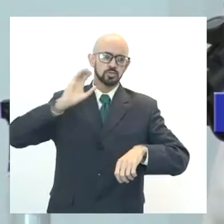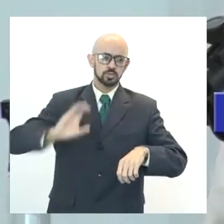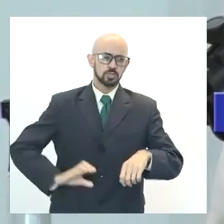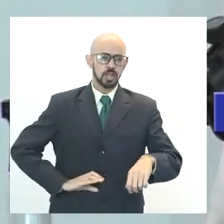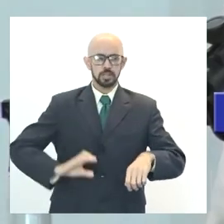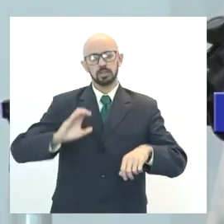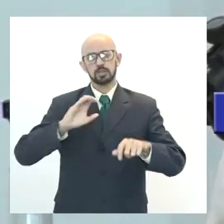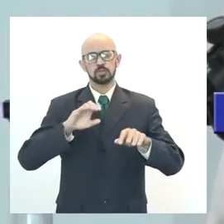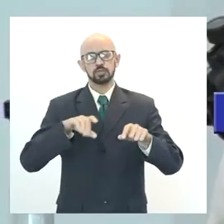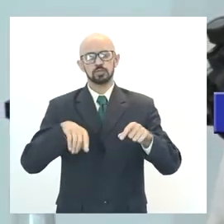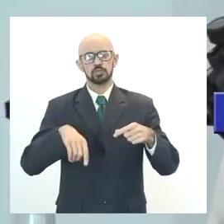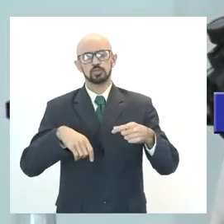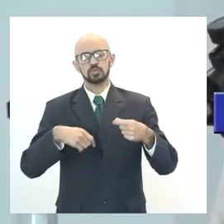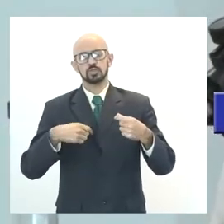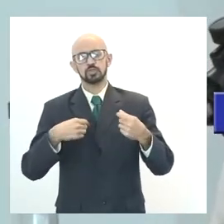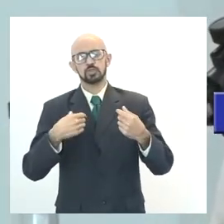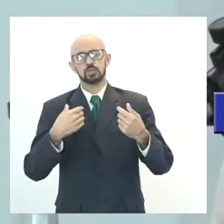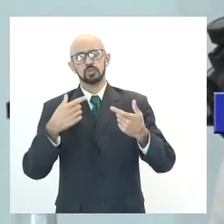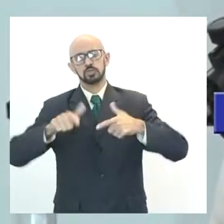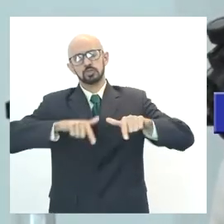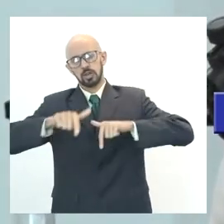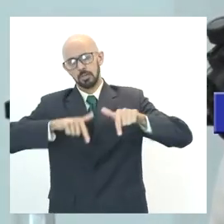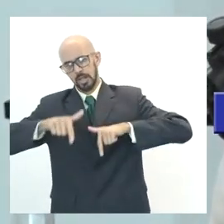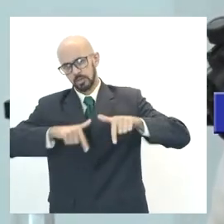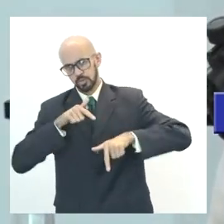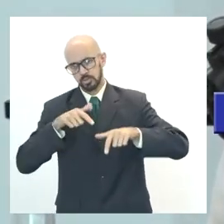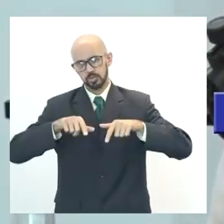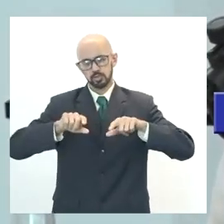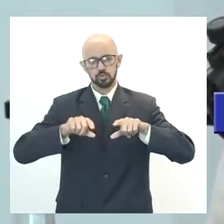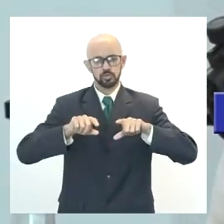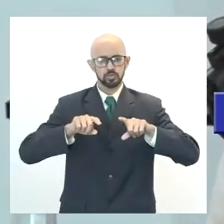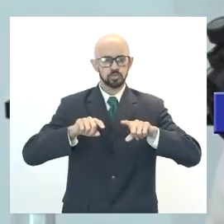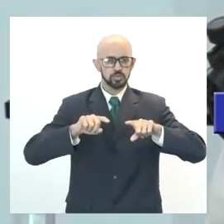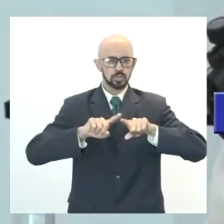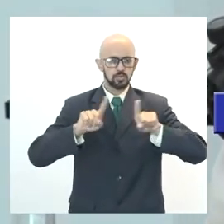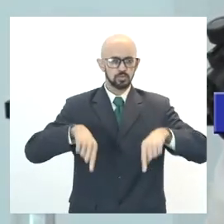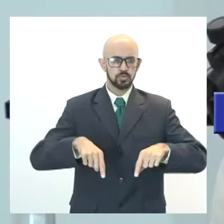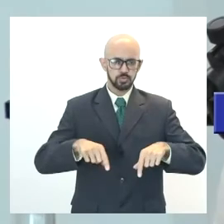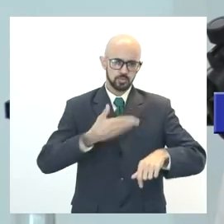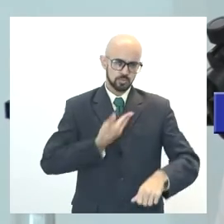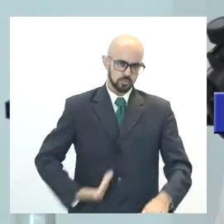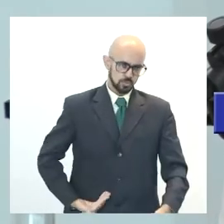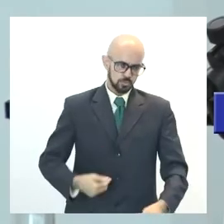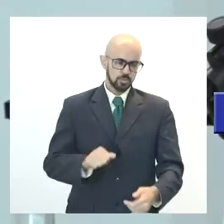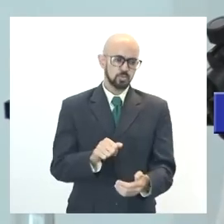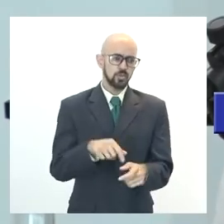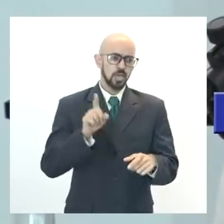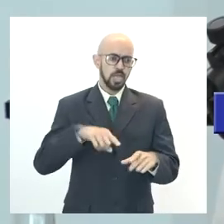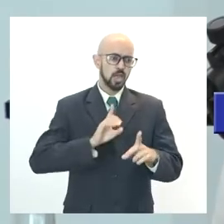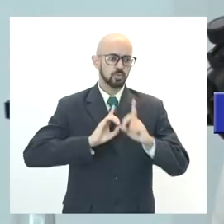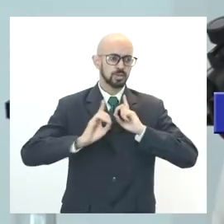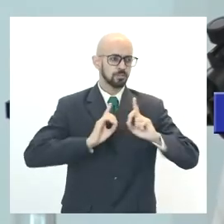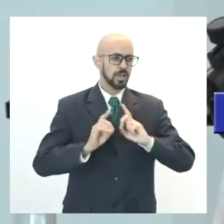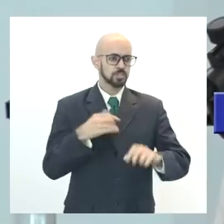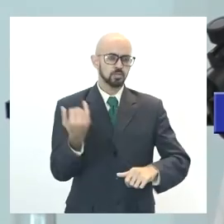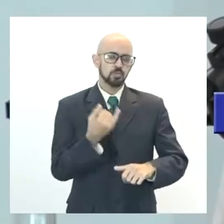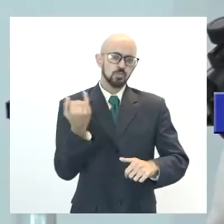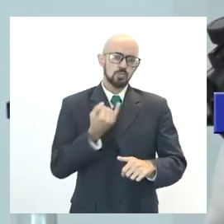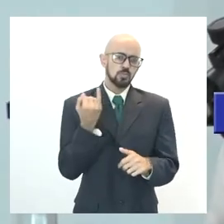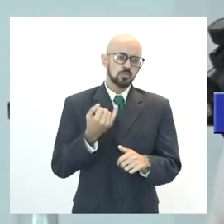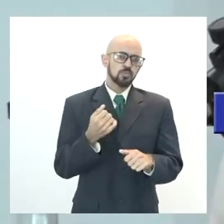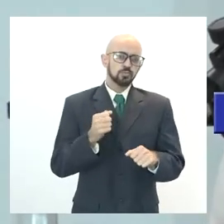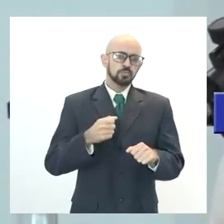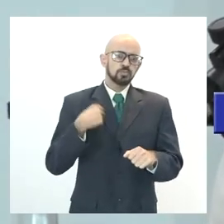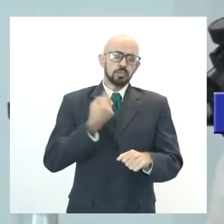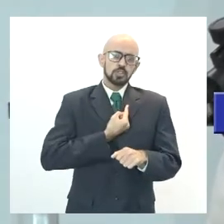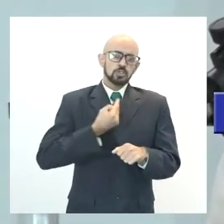Rio de Janeiro do estado dos trabalhadores serviço público né E esse debate um debate tão importante para